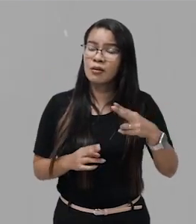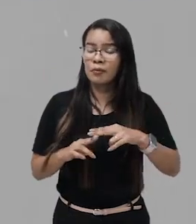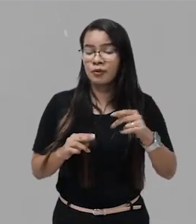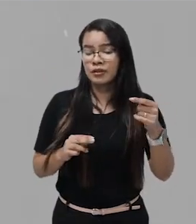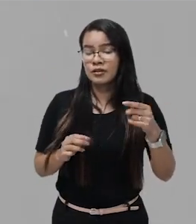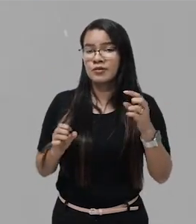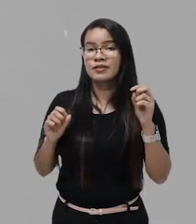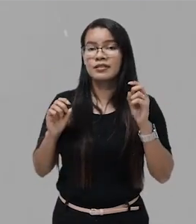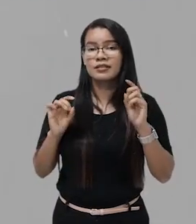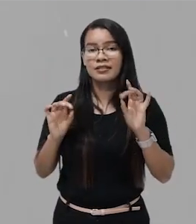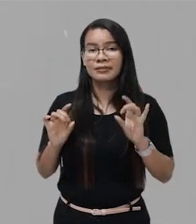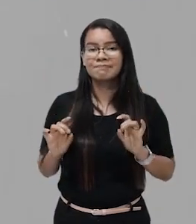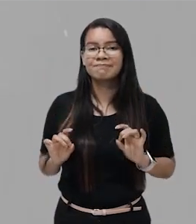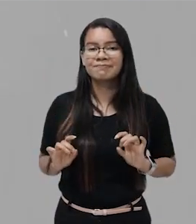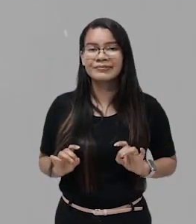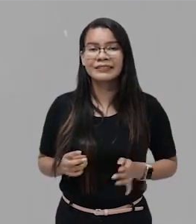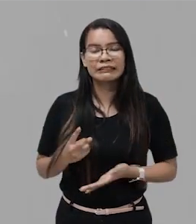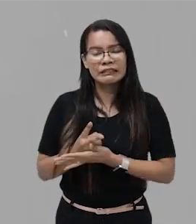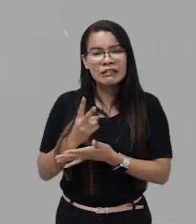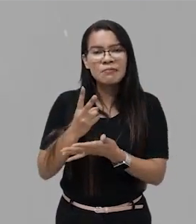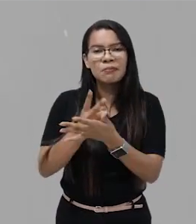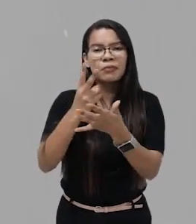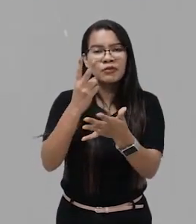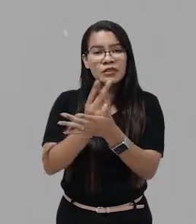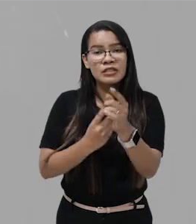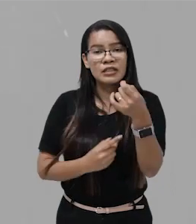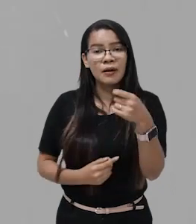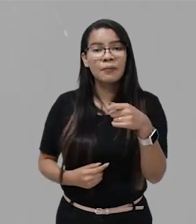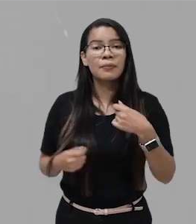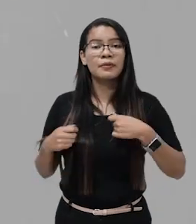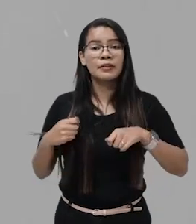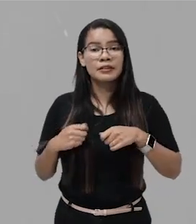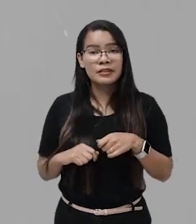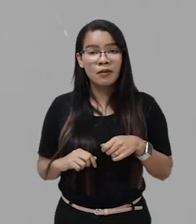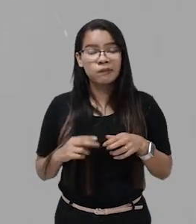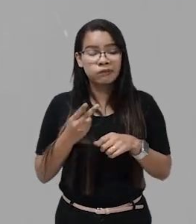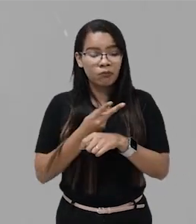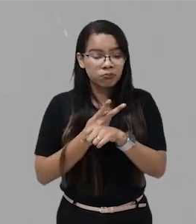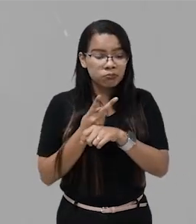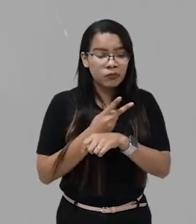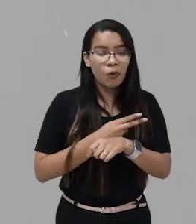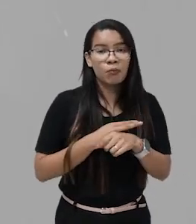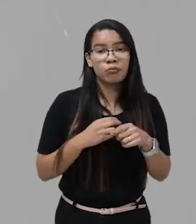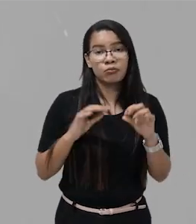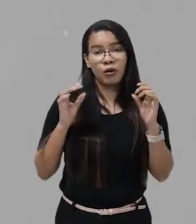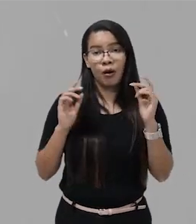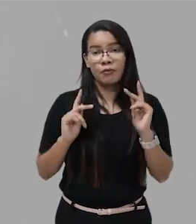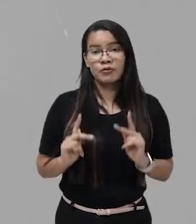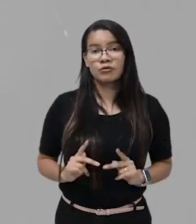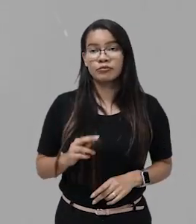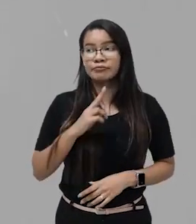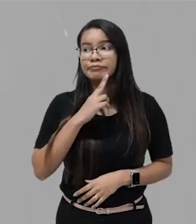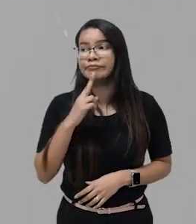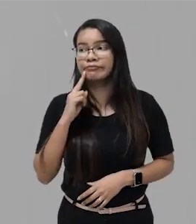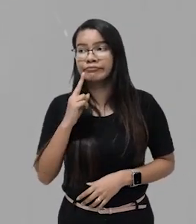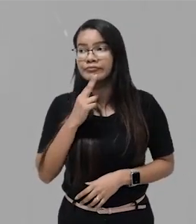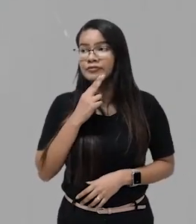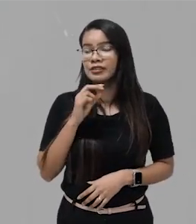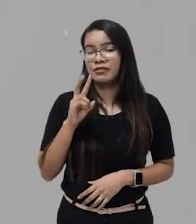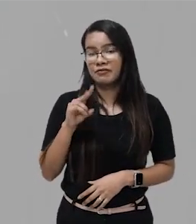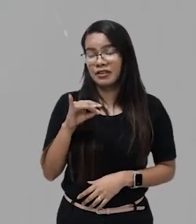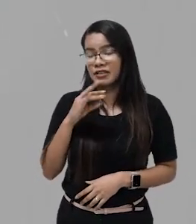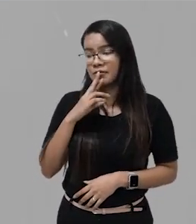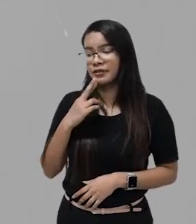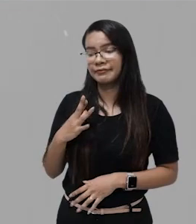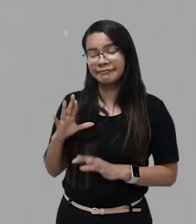quê? Sempre, na verdade, você tem que procurar um profissional, um nutricionista, um nutrólogo, que aí ele se vai dizer, não, você realmente